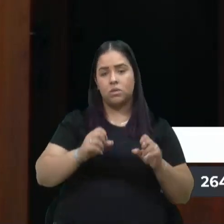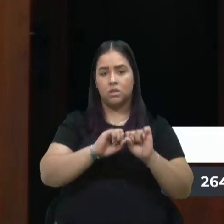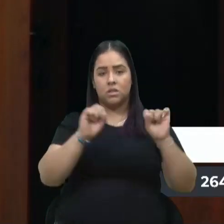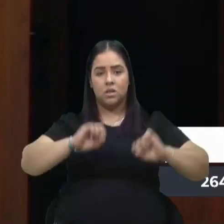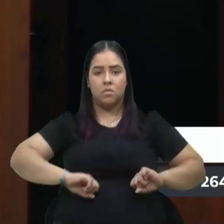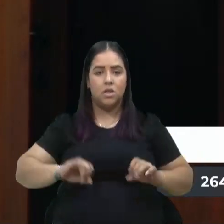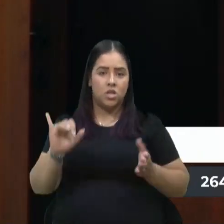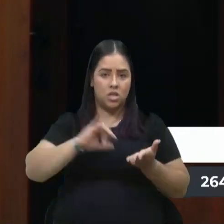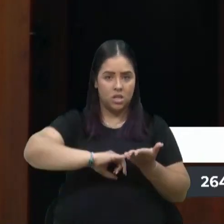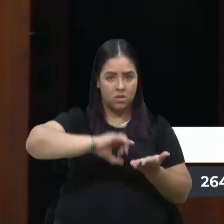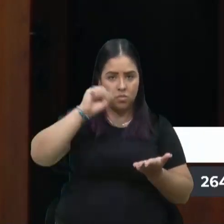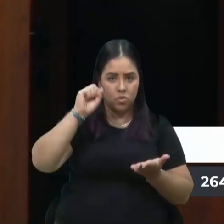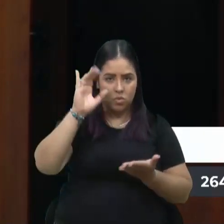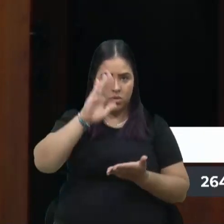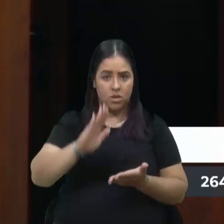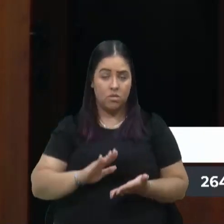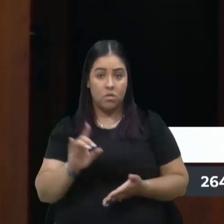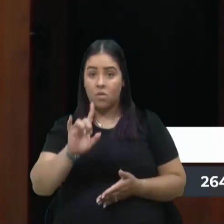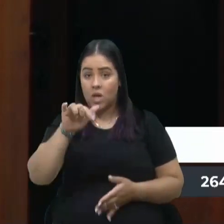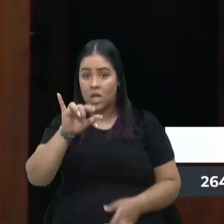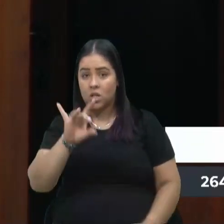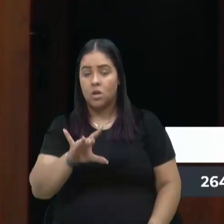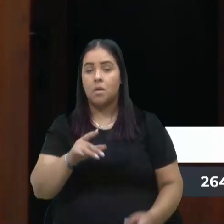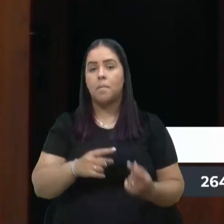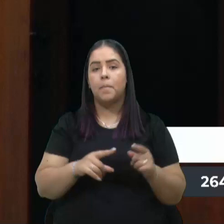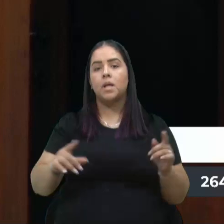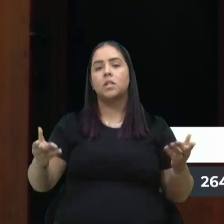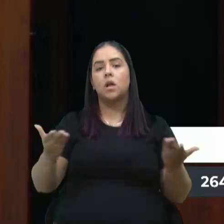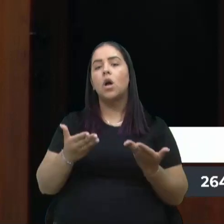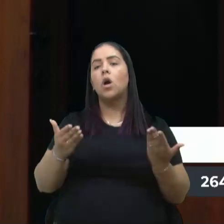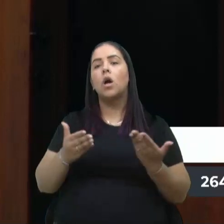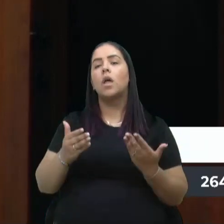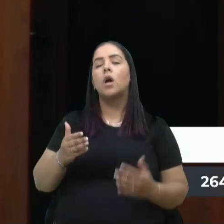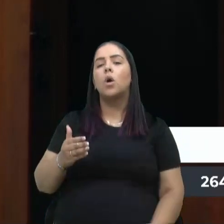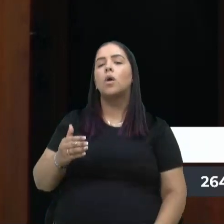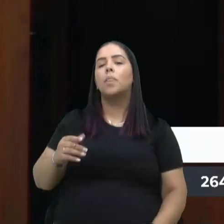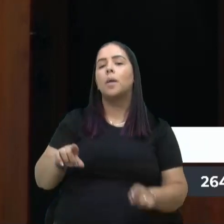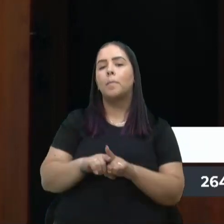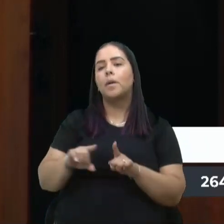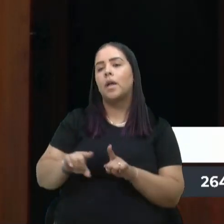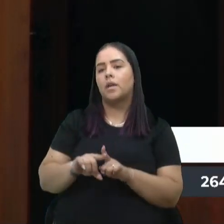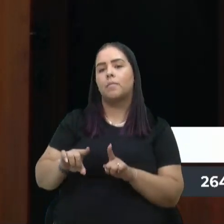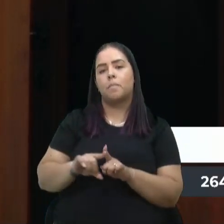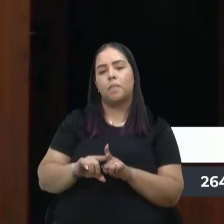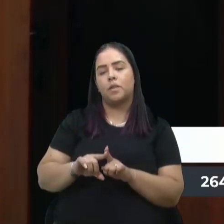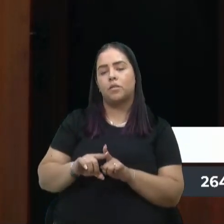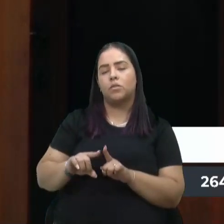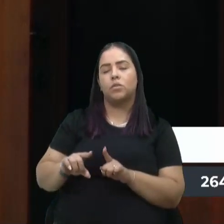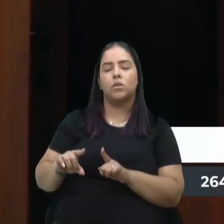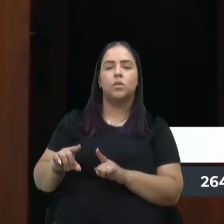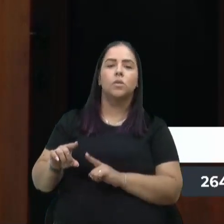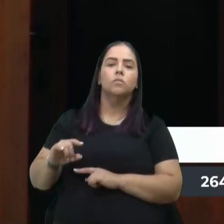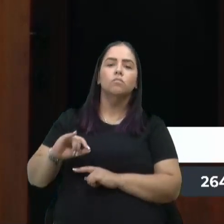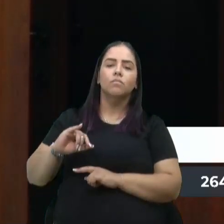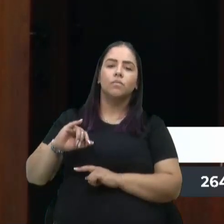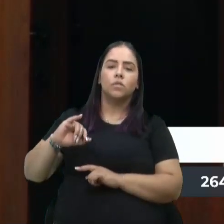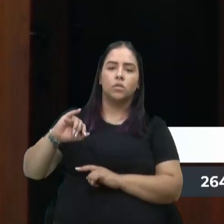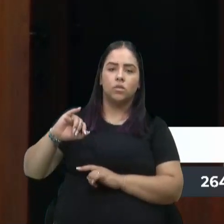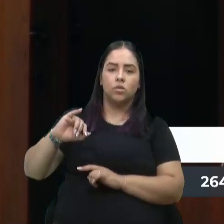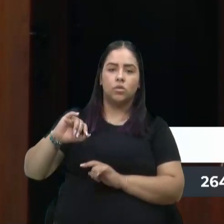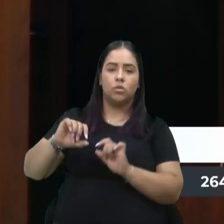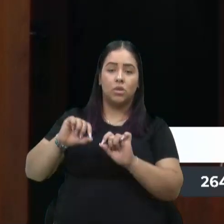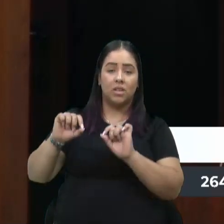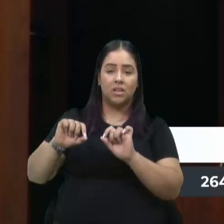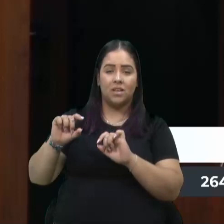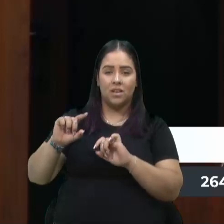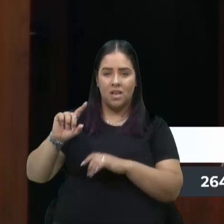tributário, vereador Scalco, mas agora o sistema jurídico na questão do fim do trânsito em julgado. O que é